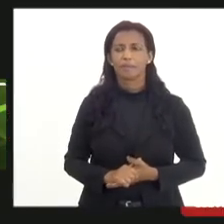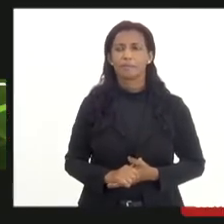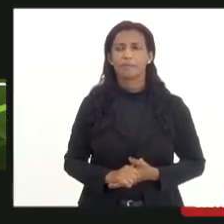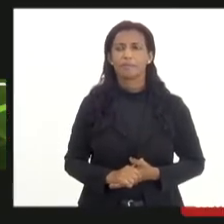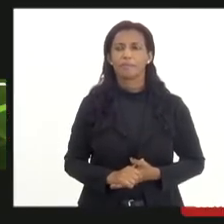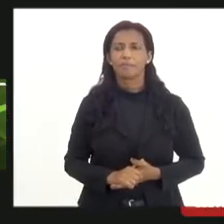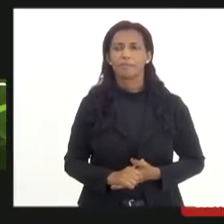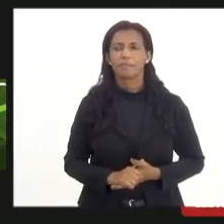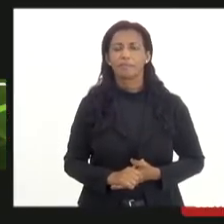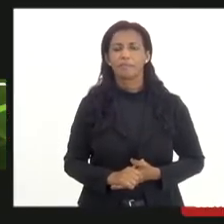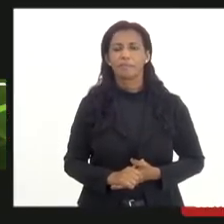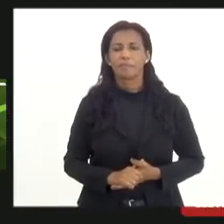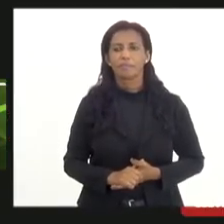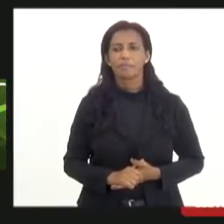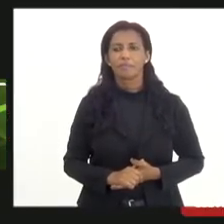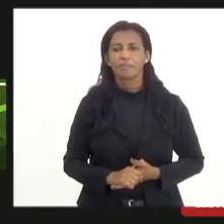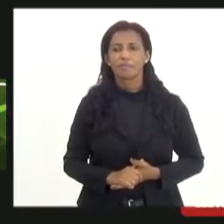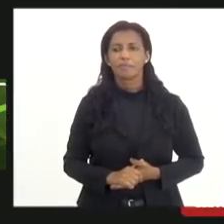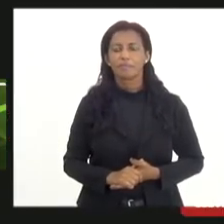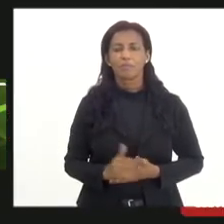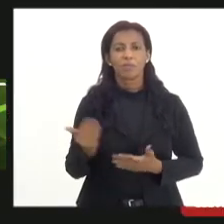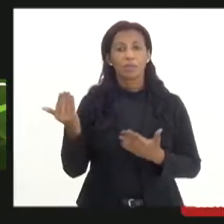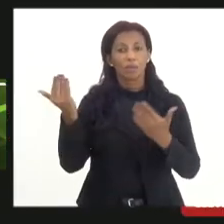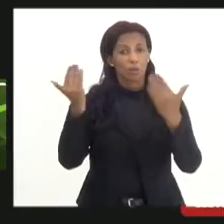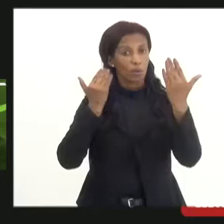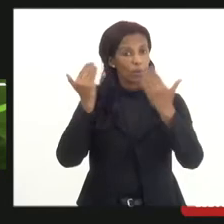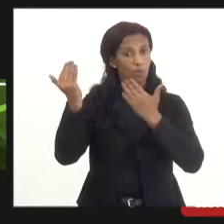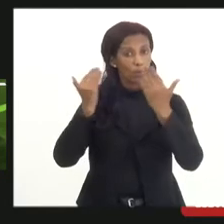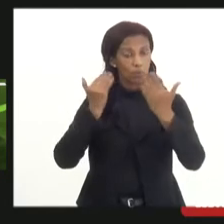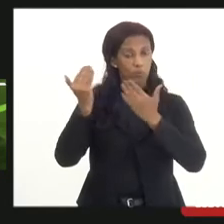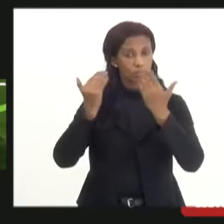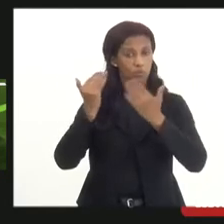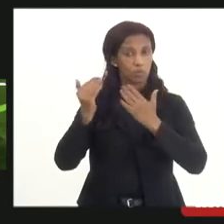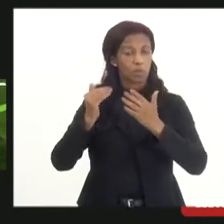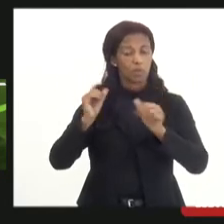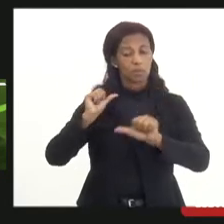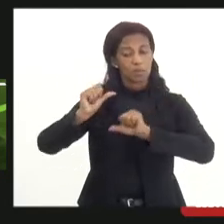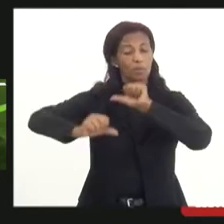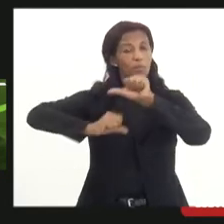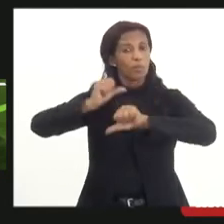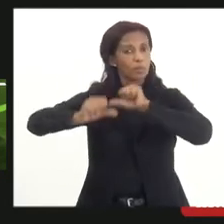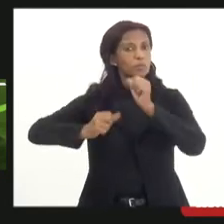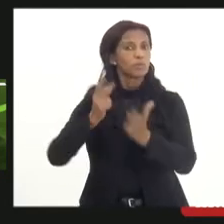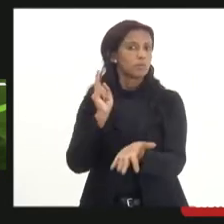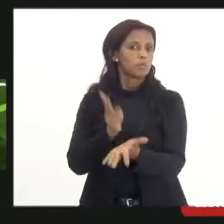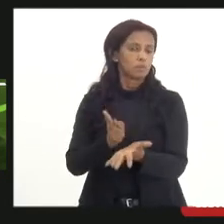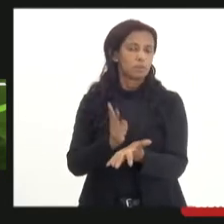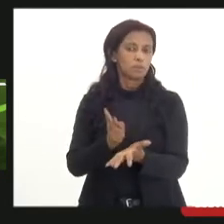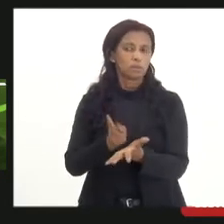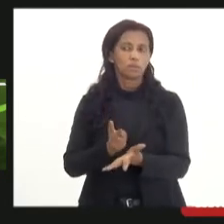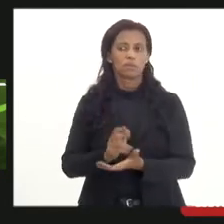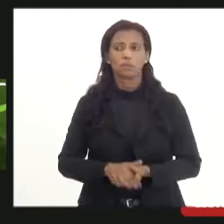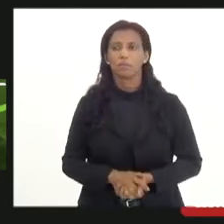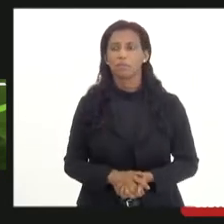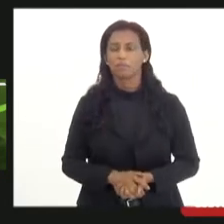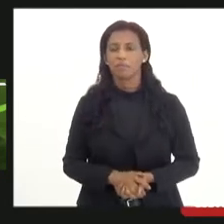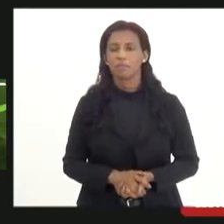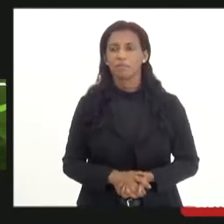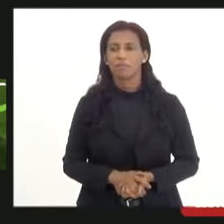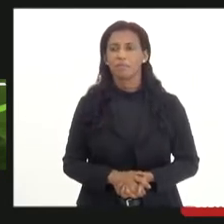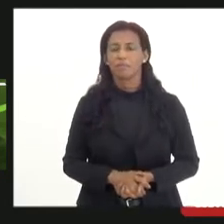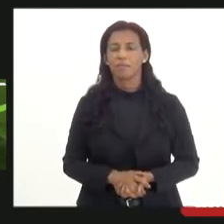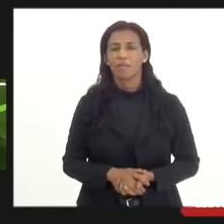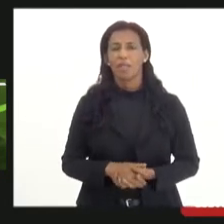né, de perguntas, com relação a essa mudança mesmo, né? Da